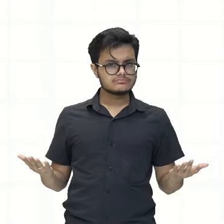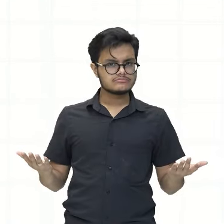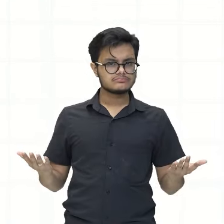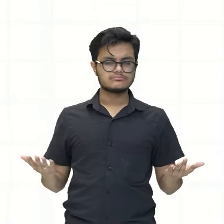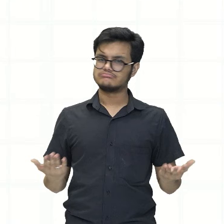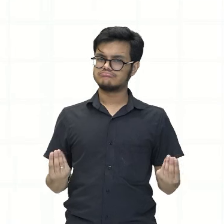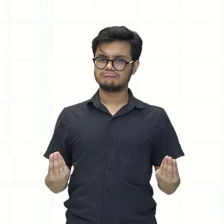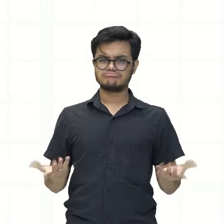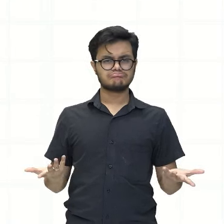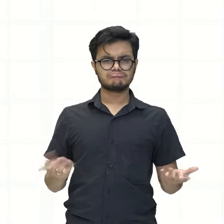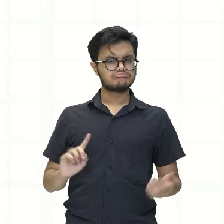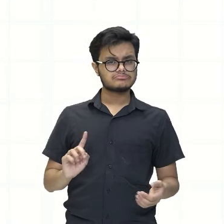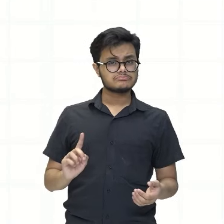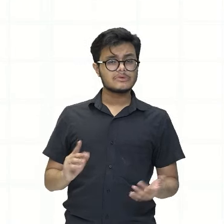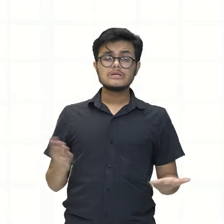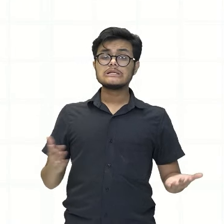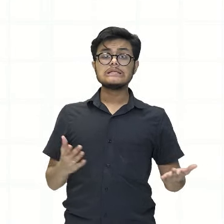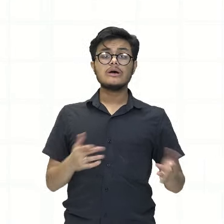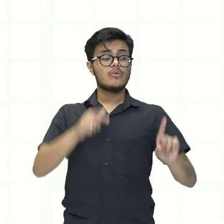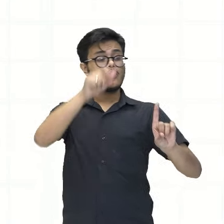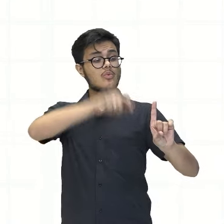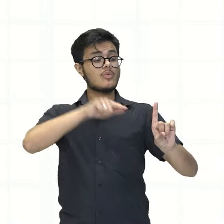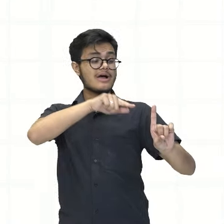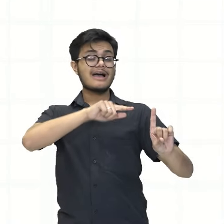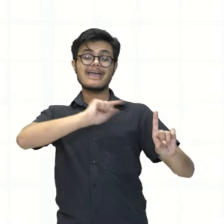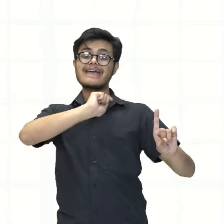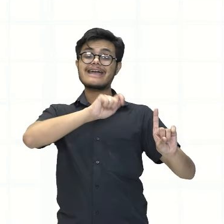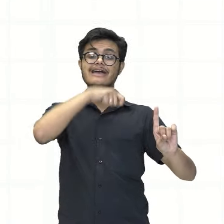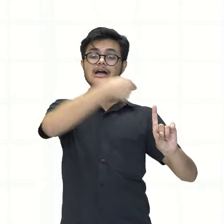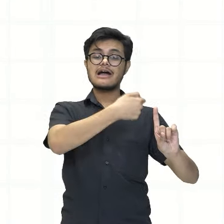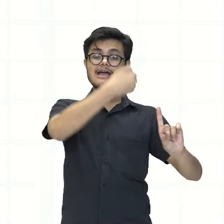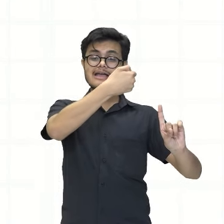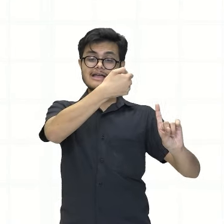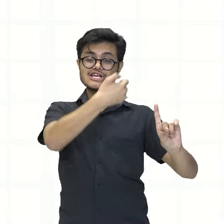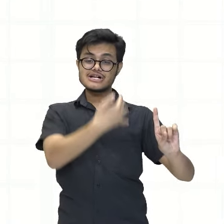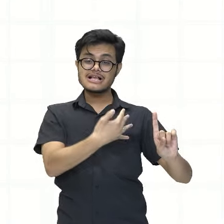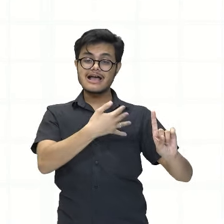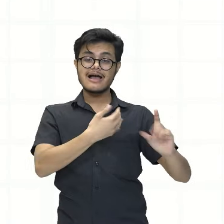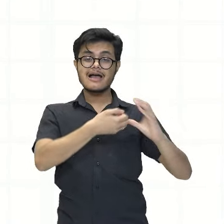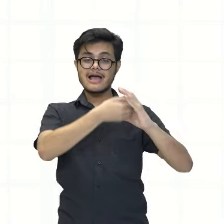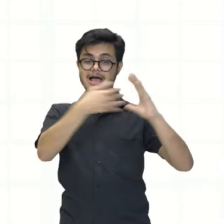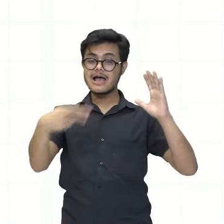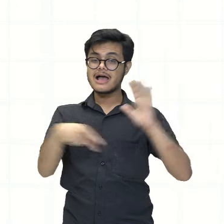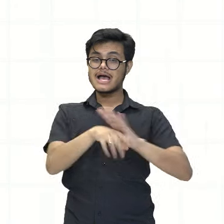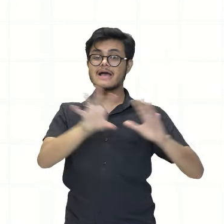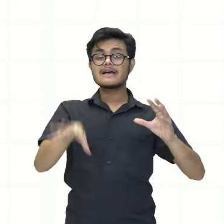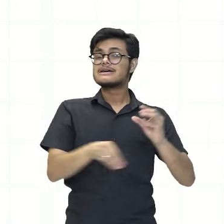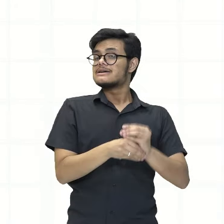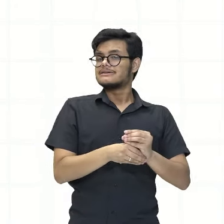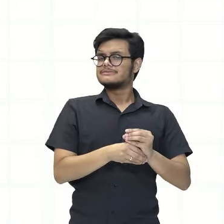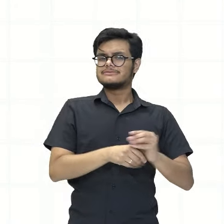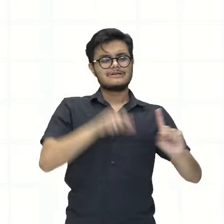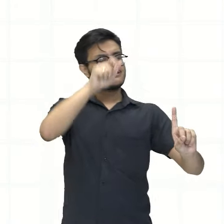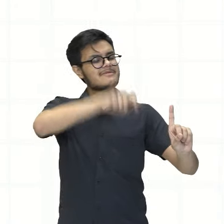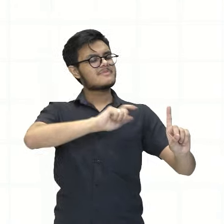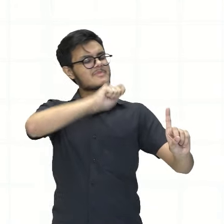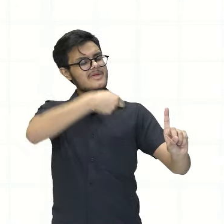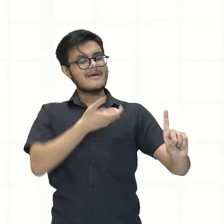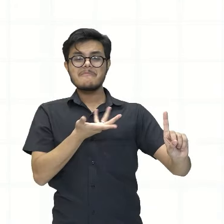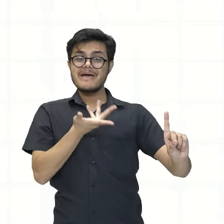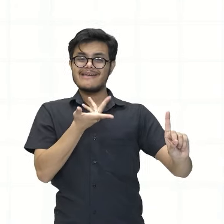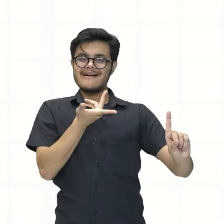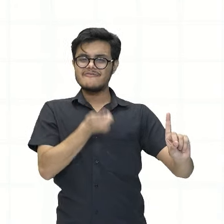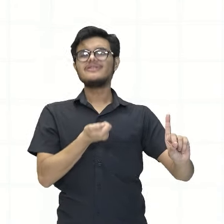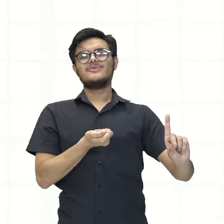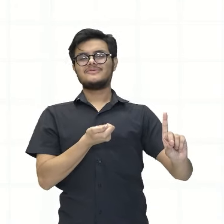ação Não ele tá aqui para ligar o sujeito que aqui é isso com a sua qualidade sensacional